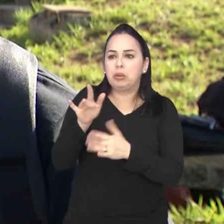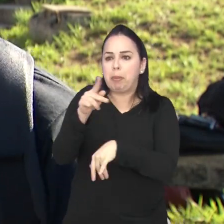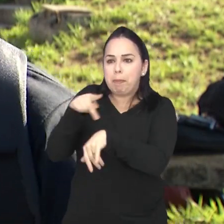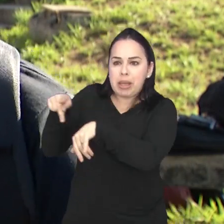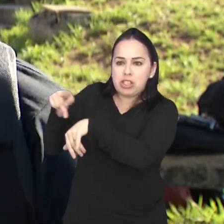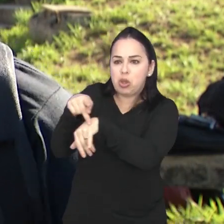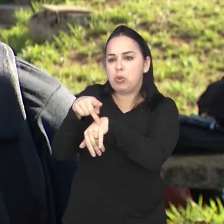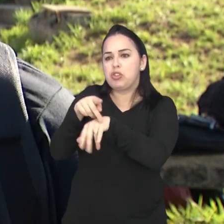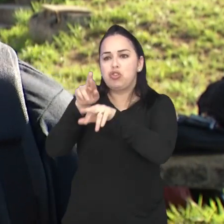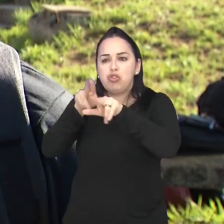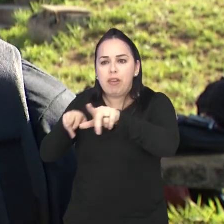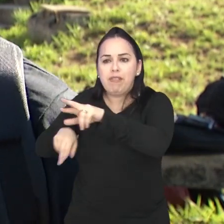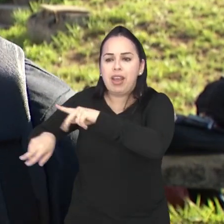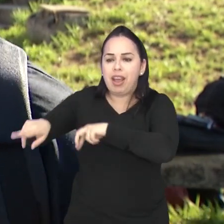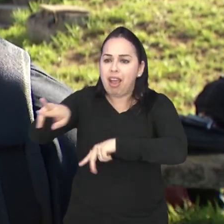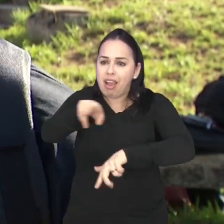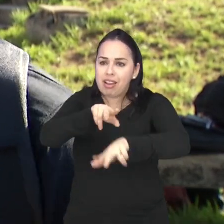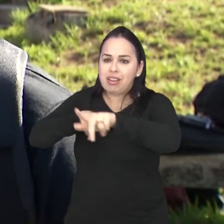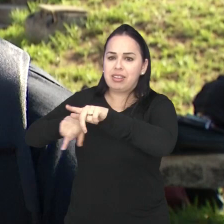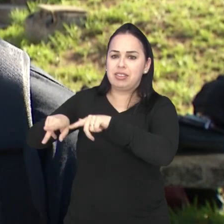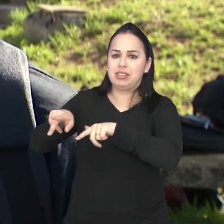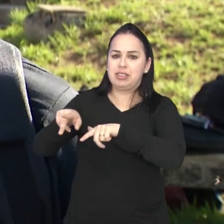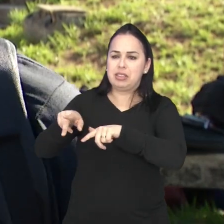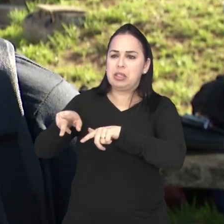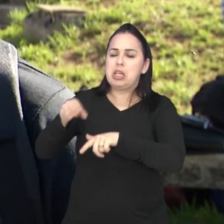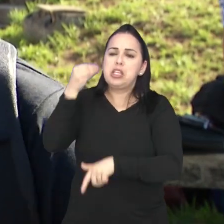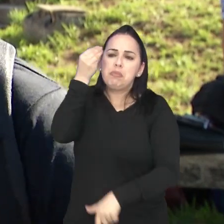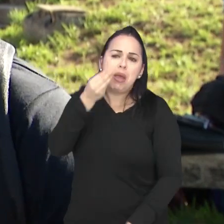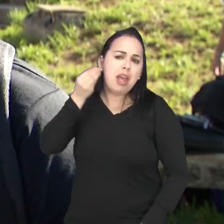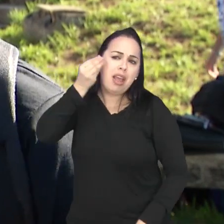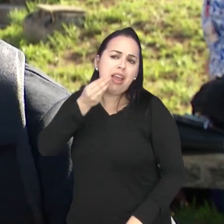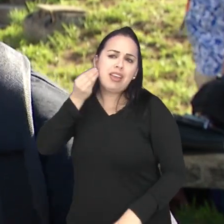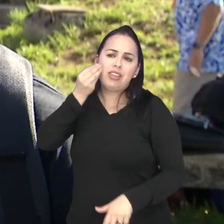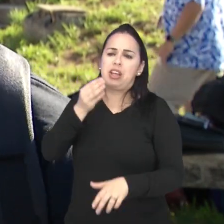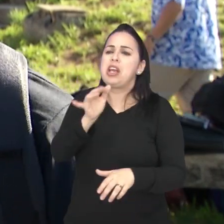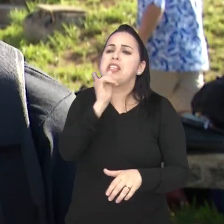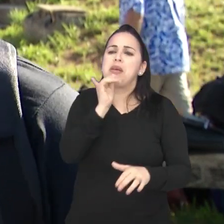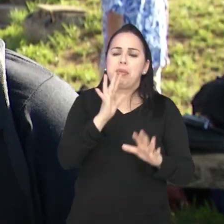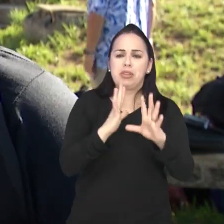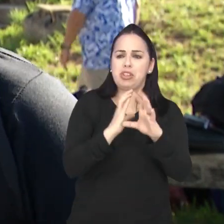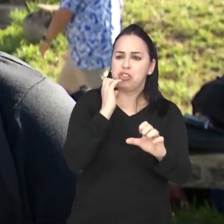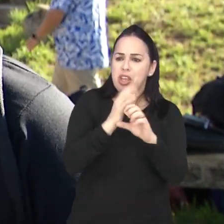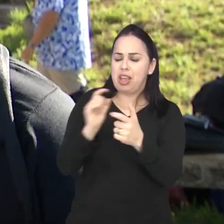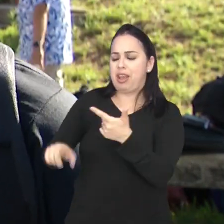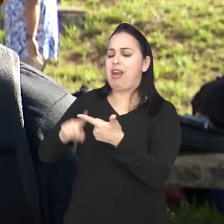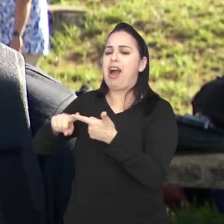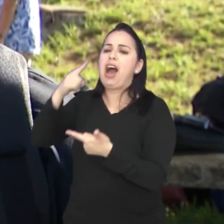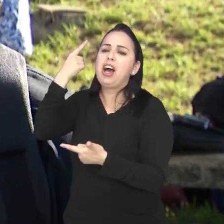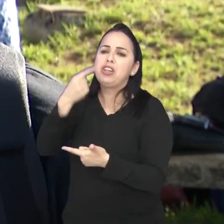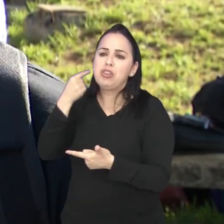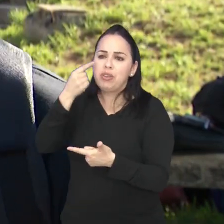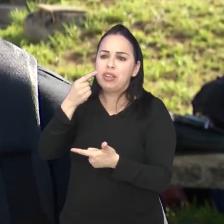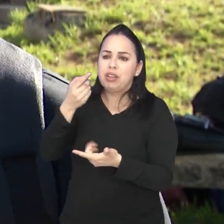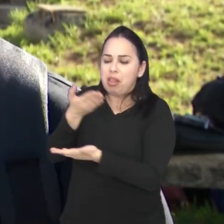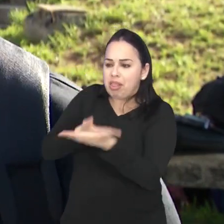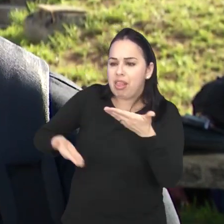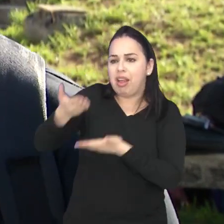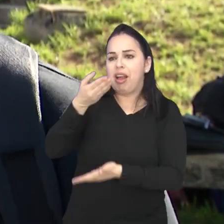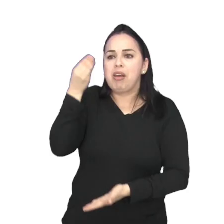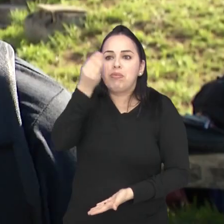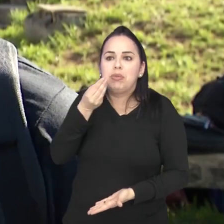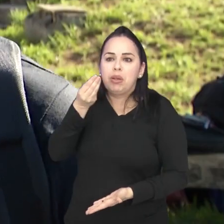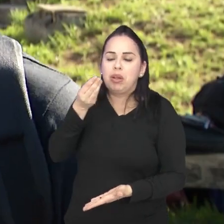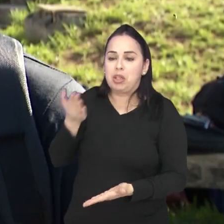diferentes backgrounds culturais, pessoas de diferentes bagagens, diferentes áreas, temos engenheiros, temos advogados, é uma experiência que agrega